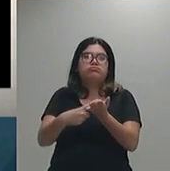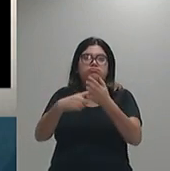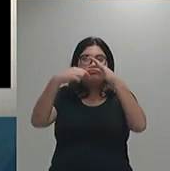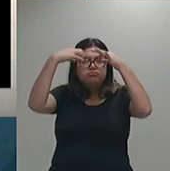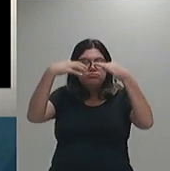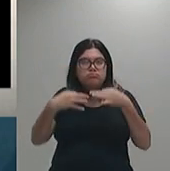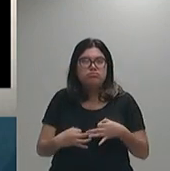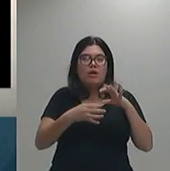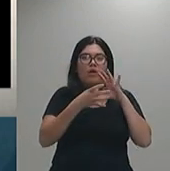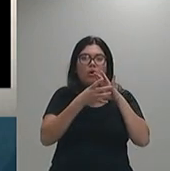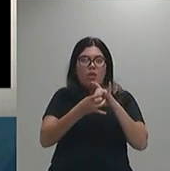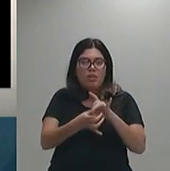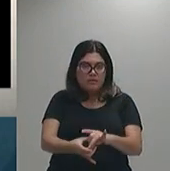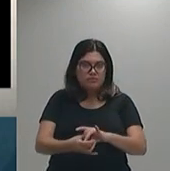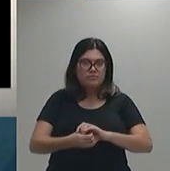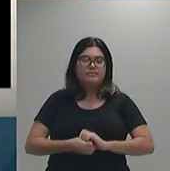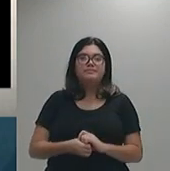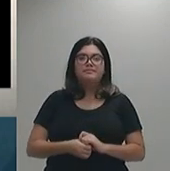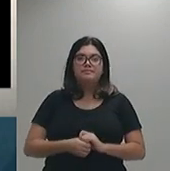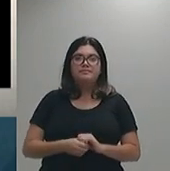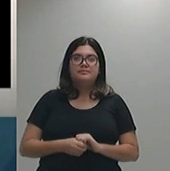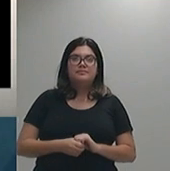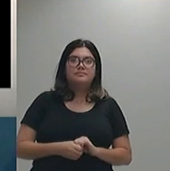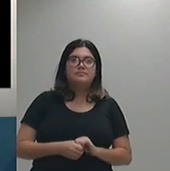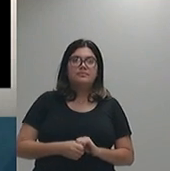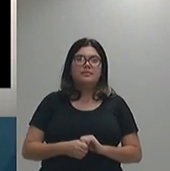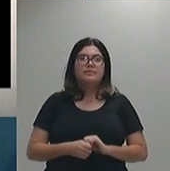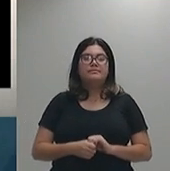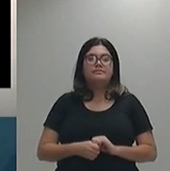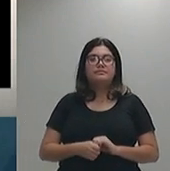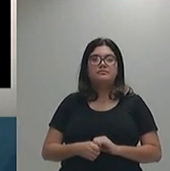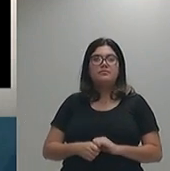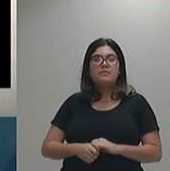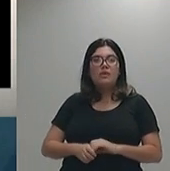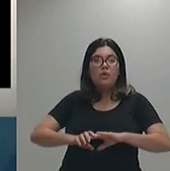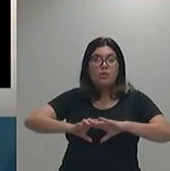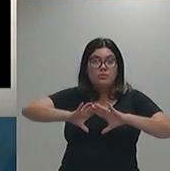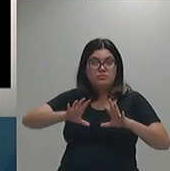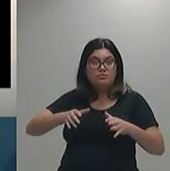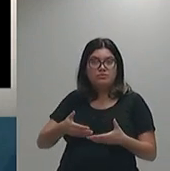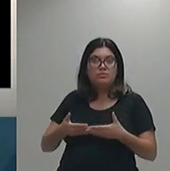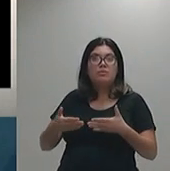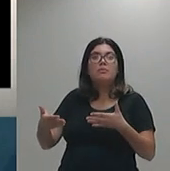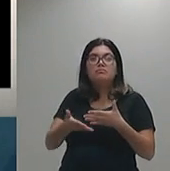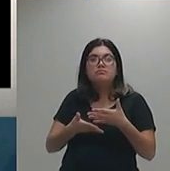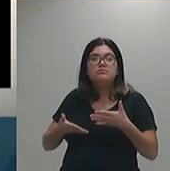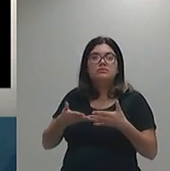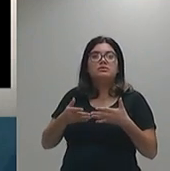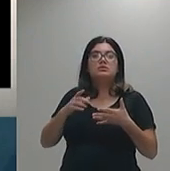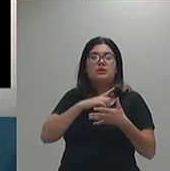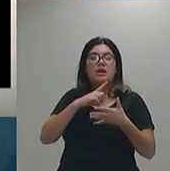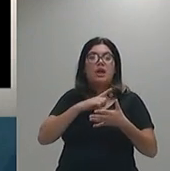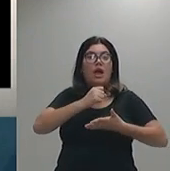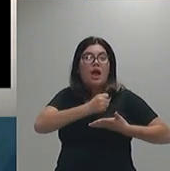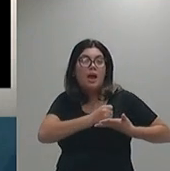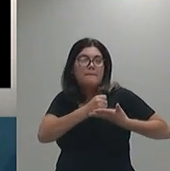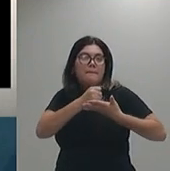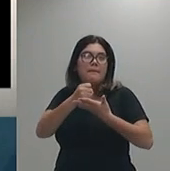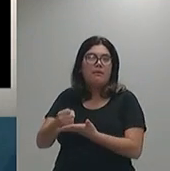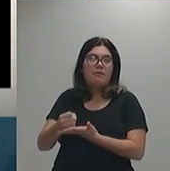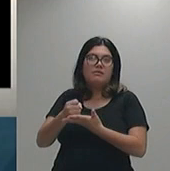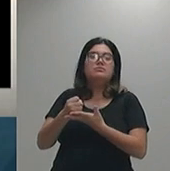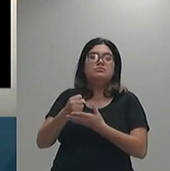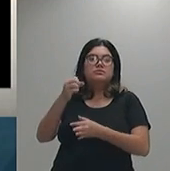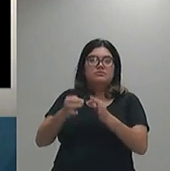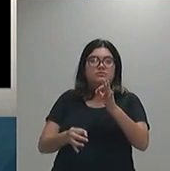bom o ponto que Júnior etários descem aqui foi integralmente apoiar o parecer do Ministério